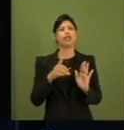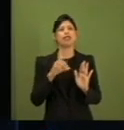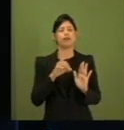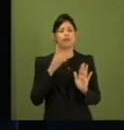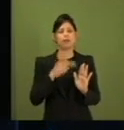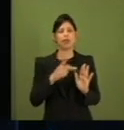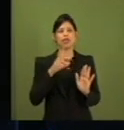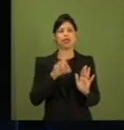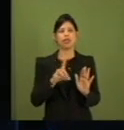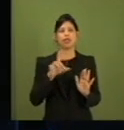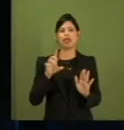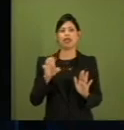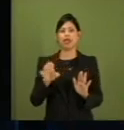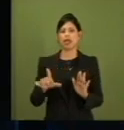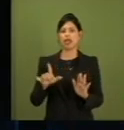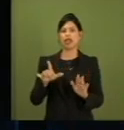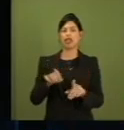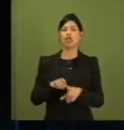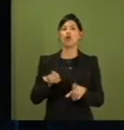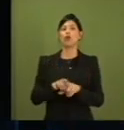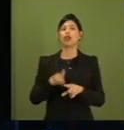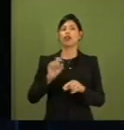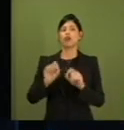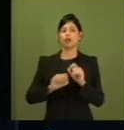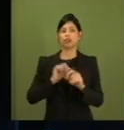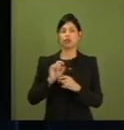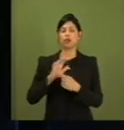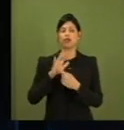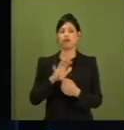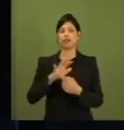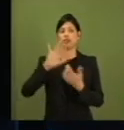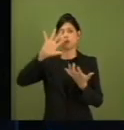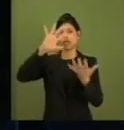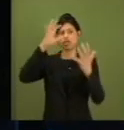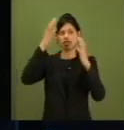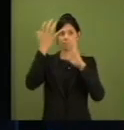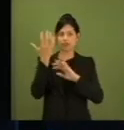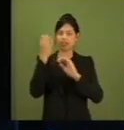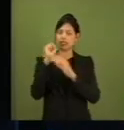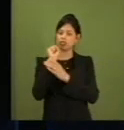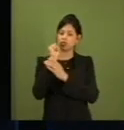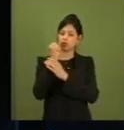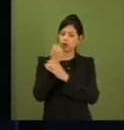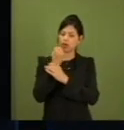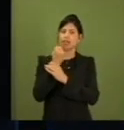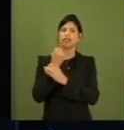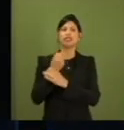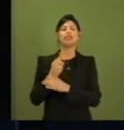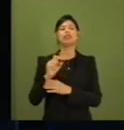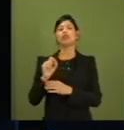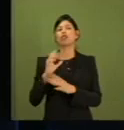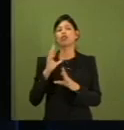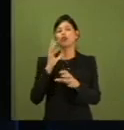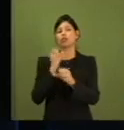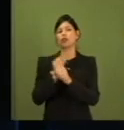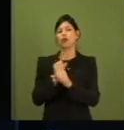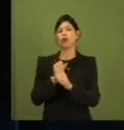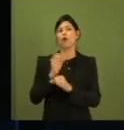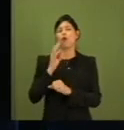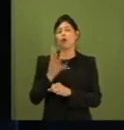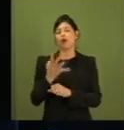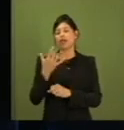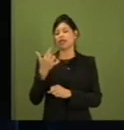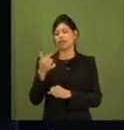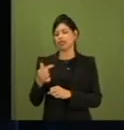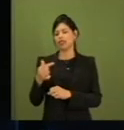votação. Balanço mais recente da Defesa Civil, presidente, aponta que já são 47 o número de mortos, 350 mil